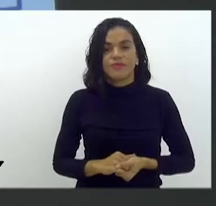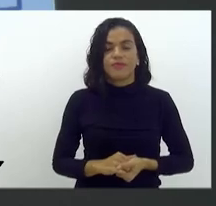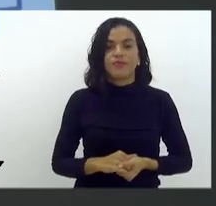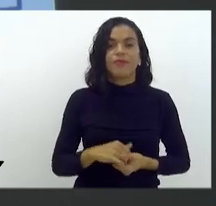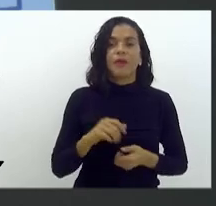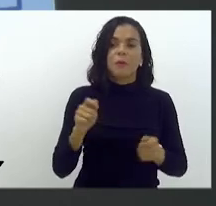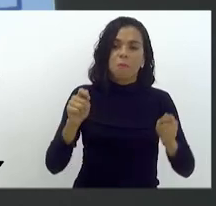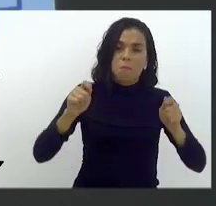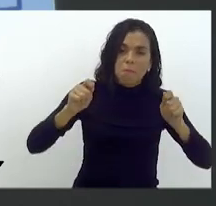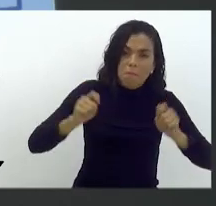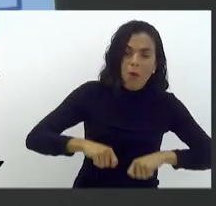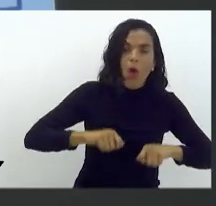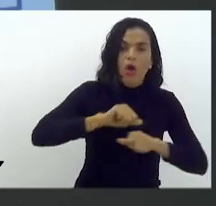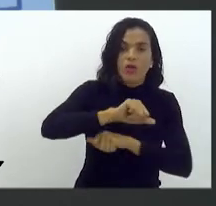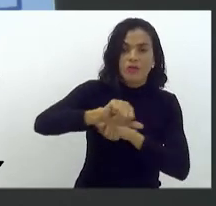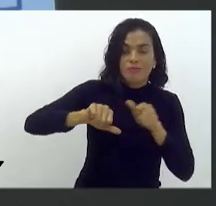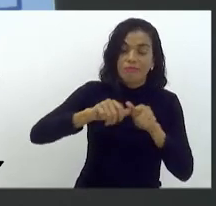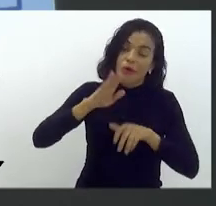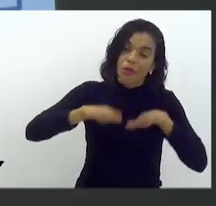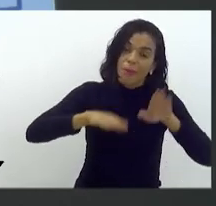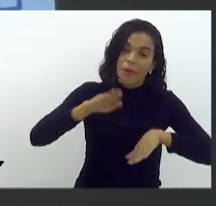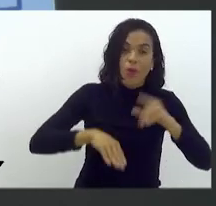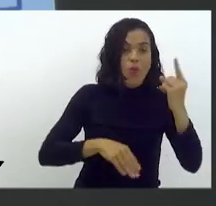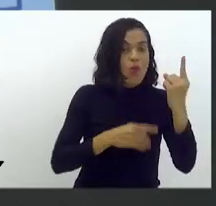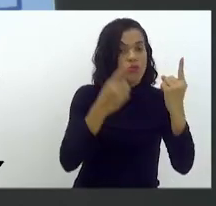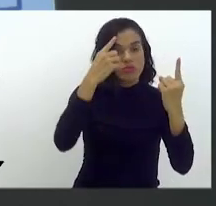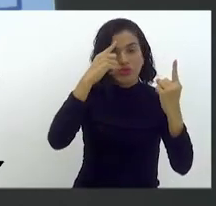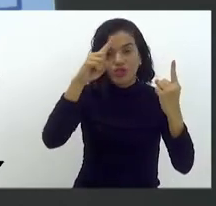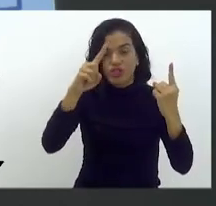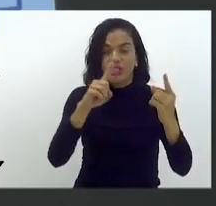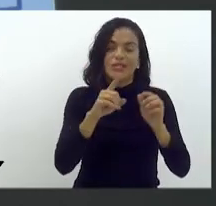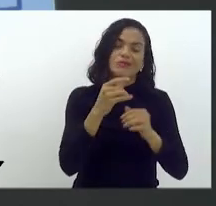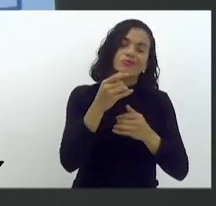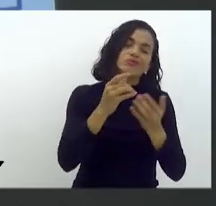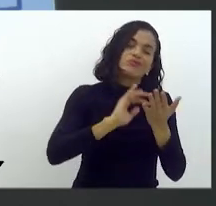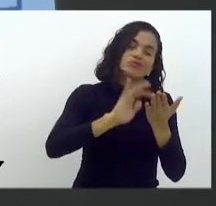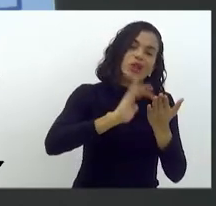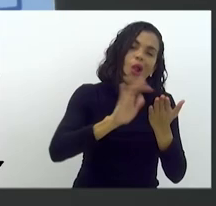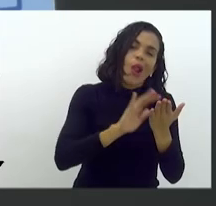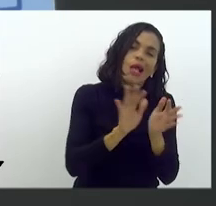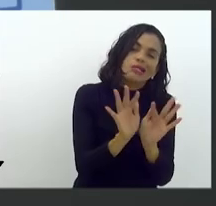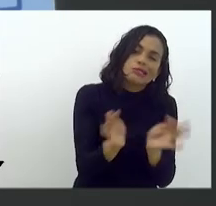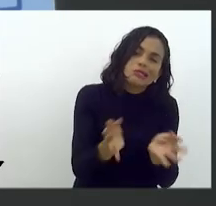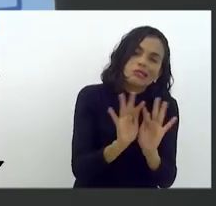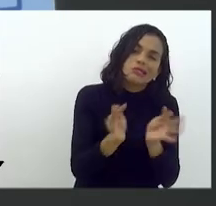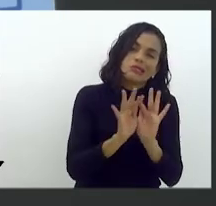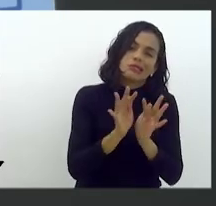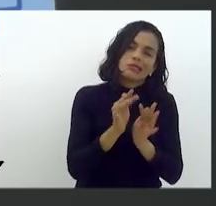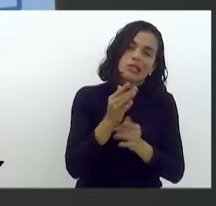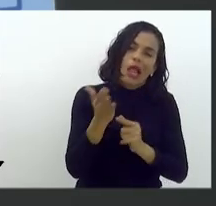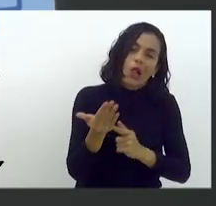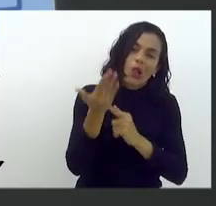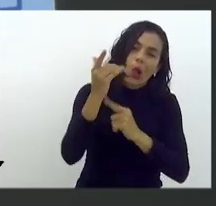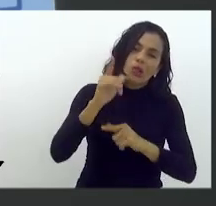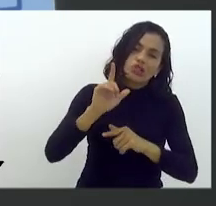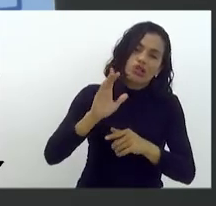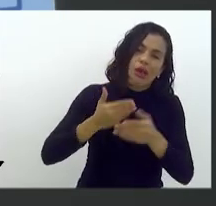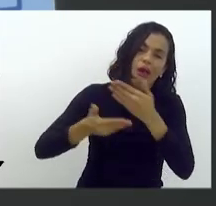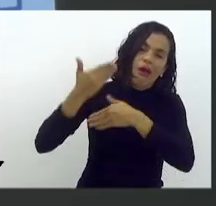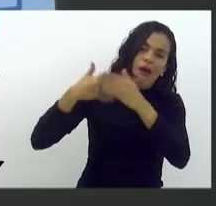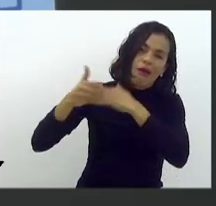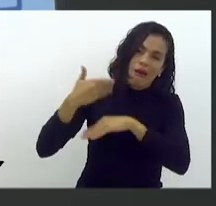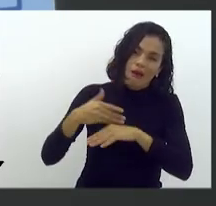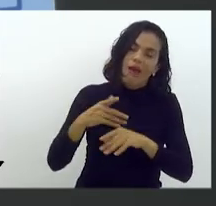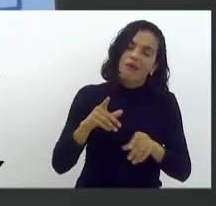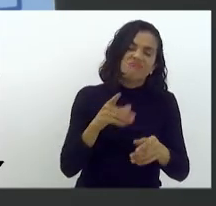ele pode variar de um dia foi um celular simples já com tecnologia mais antiga com senhas simplificadas